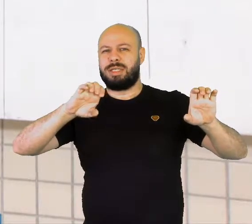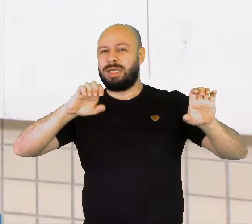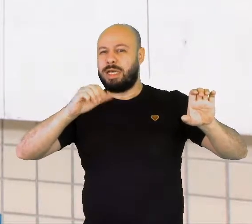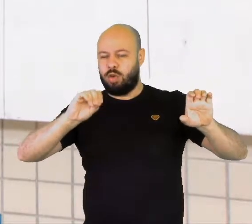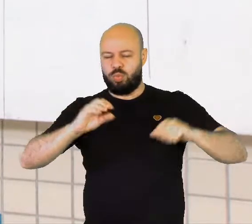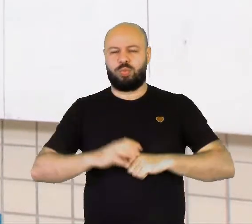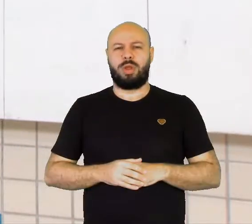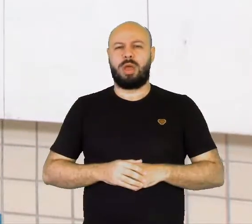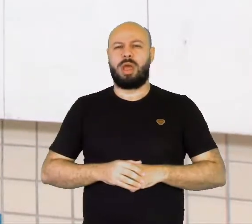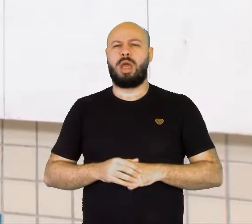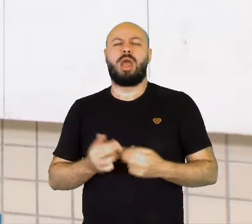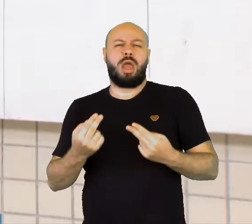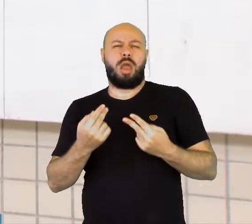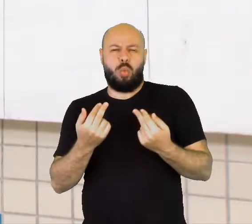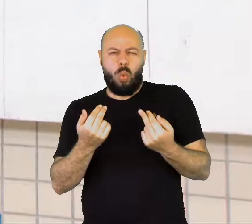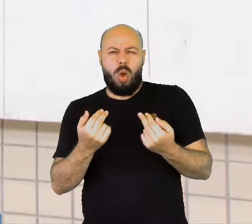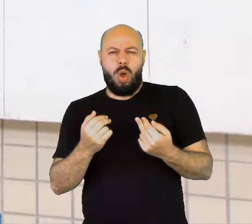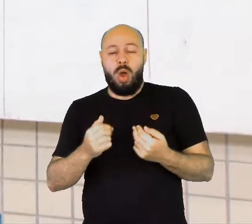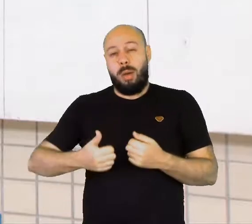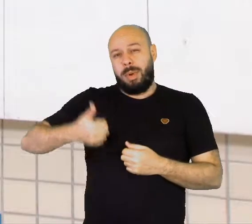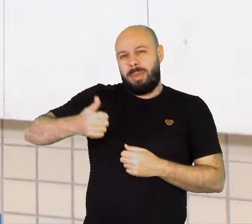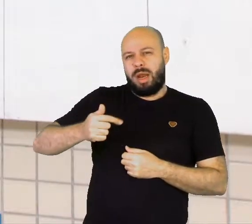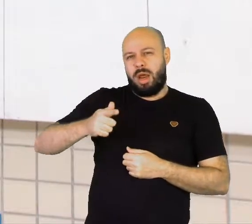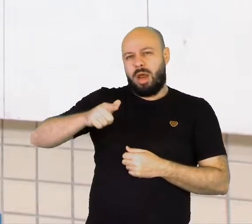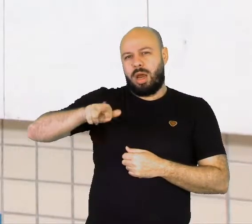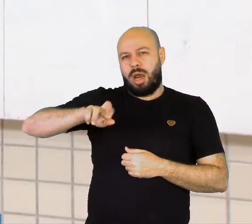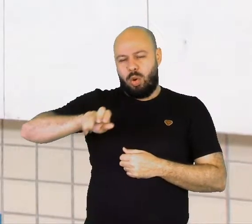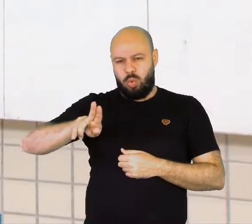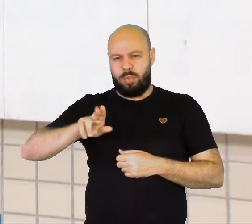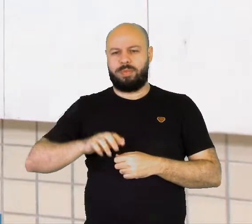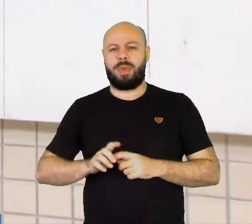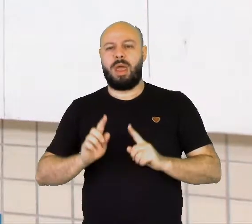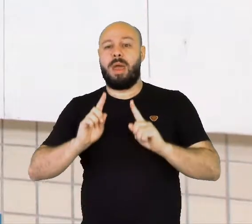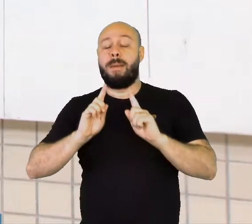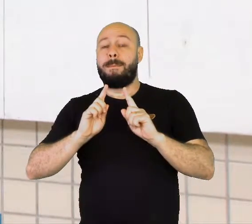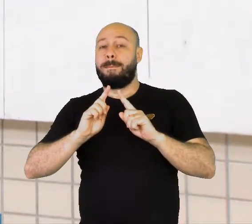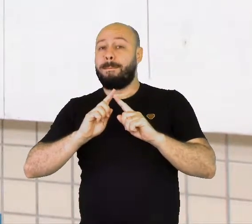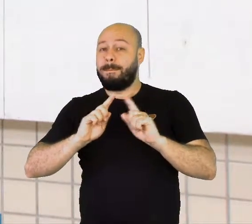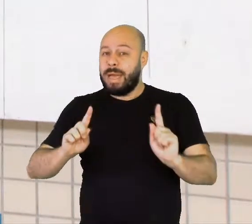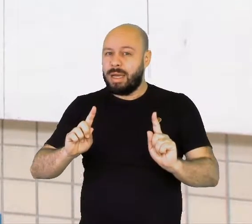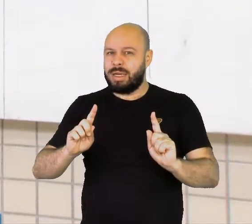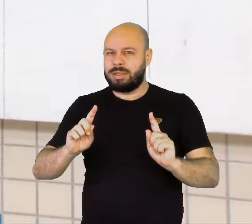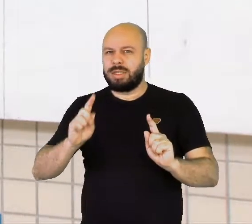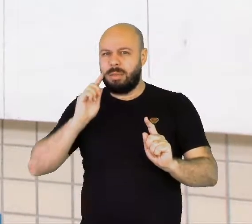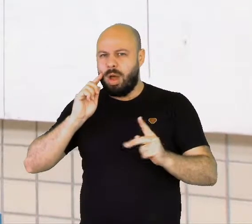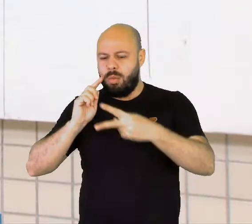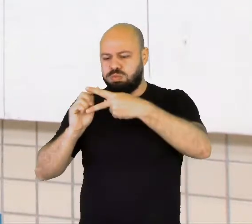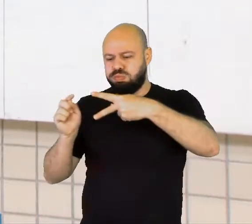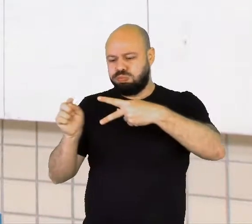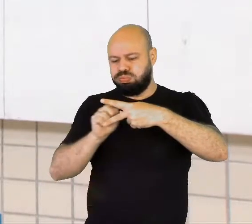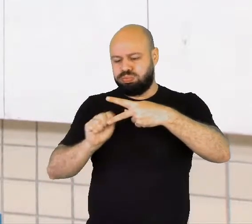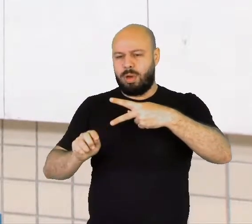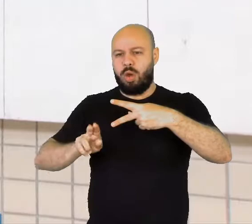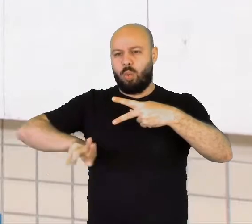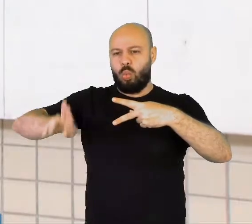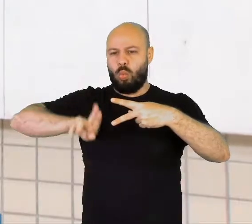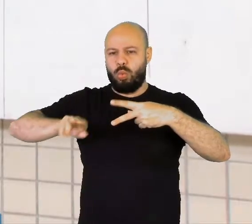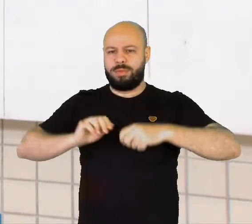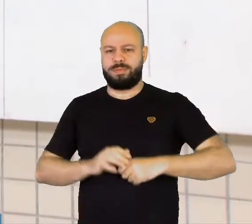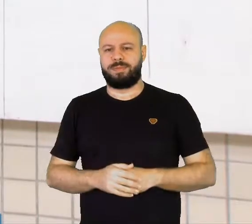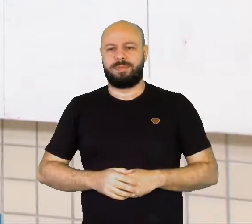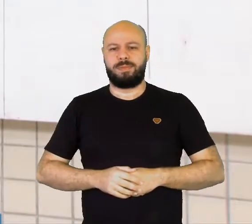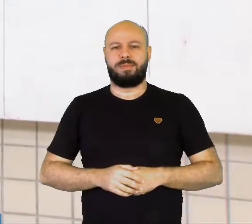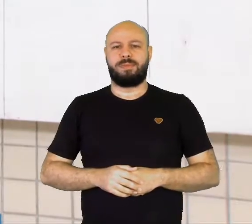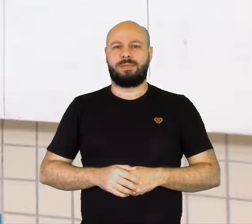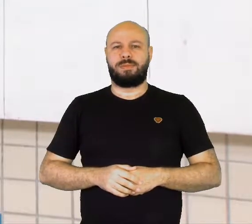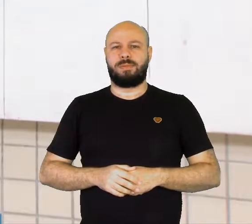grau, só que eu vou estar repetindo o meu sinal de desigualdade. No caso aqui, pessoal, a gente vai continuar